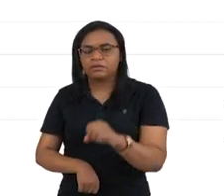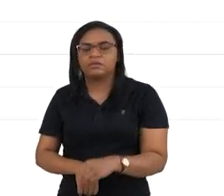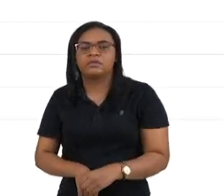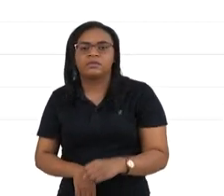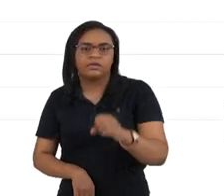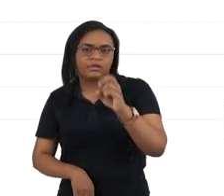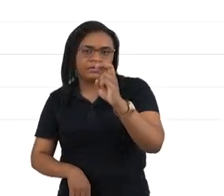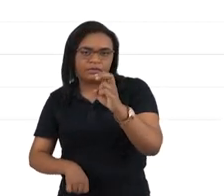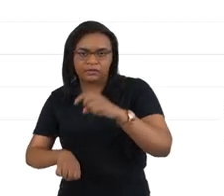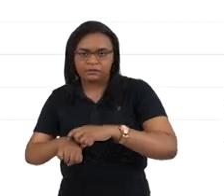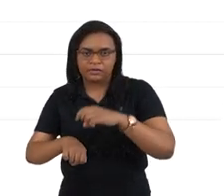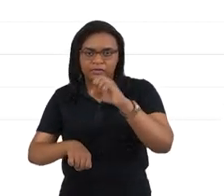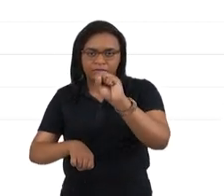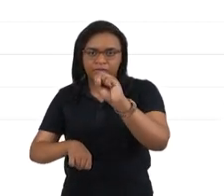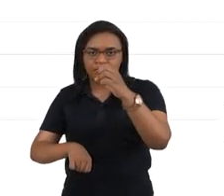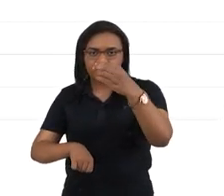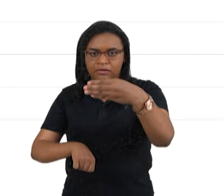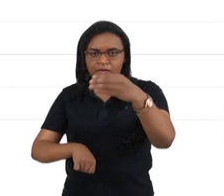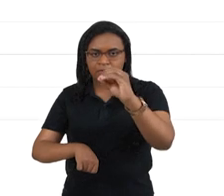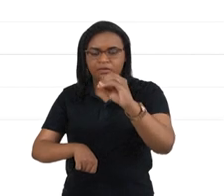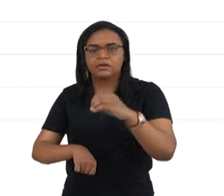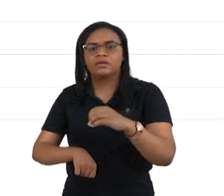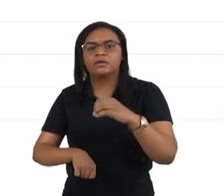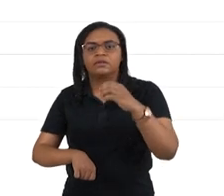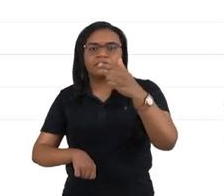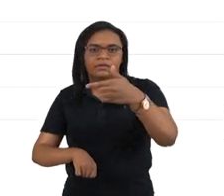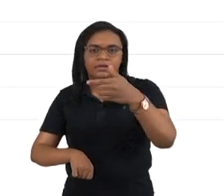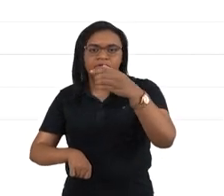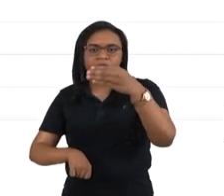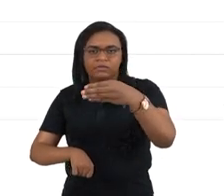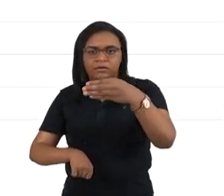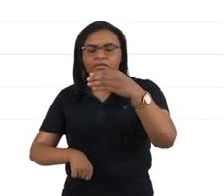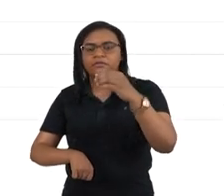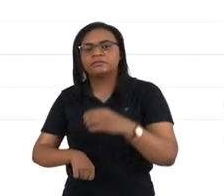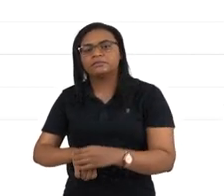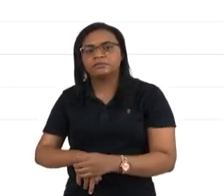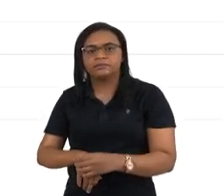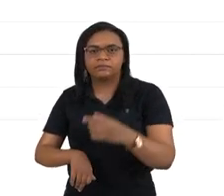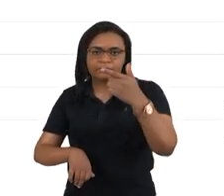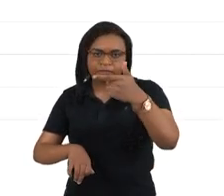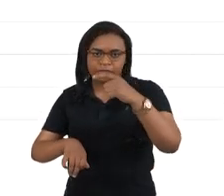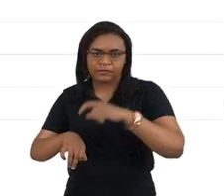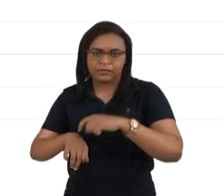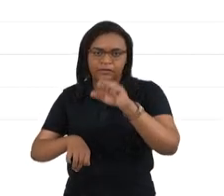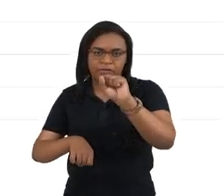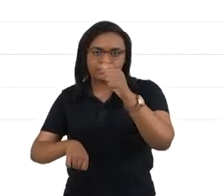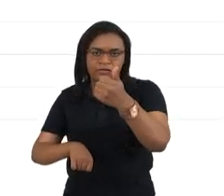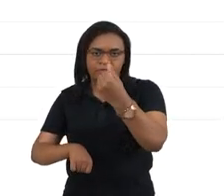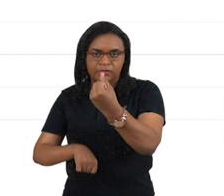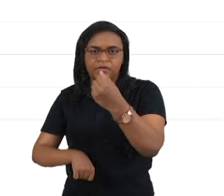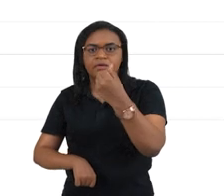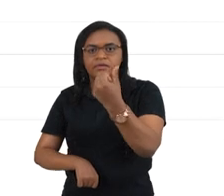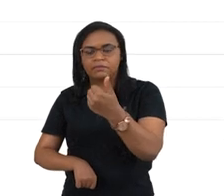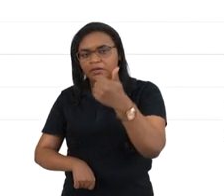5 vezes 8 dá 40, 0 vai 4. 5 vezes 4 dá 20, 4, 24. 2 vezes 8 dá 16, 6 vai